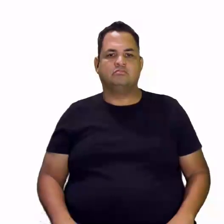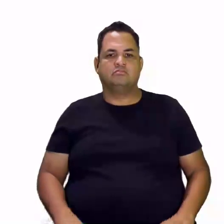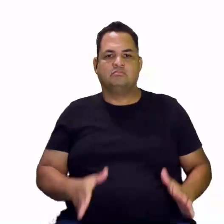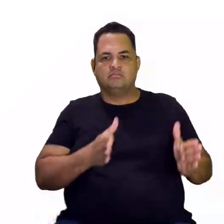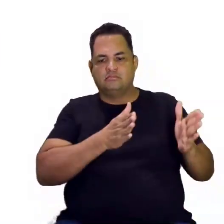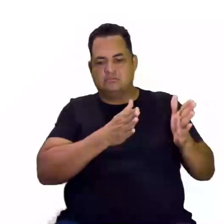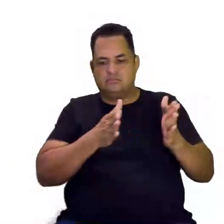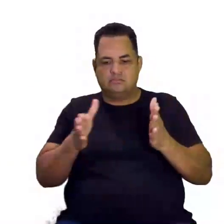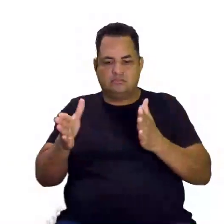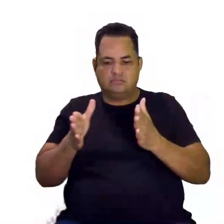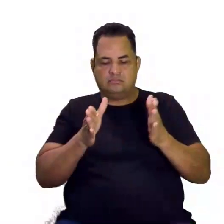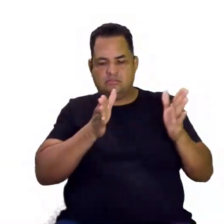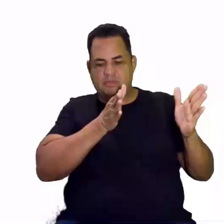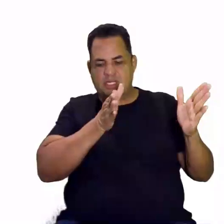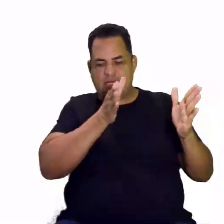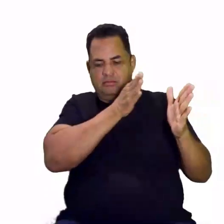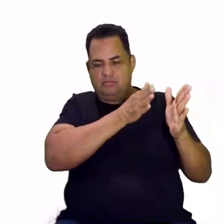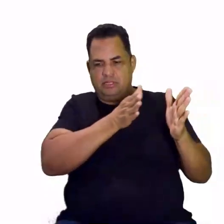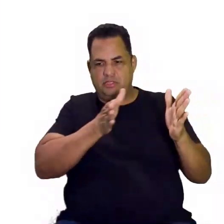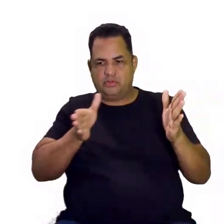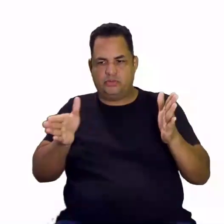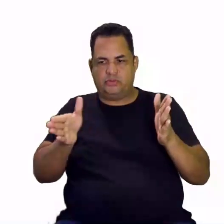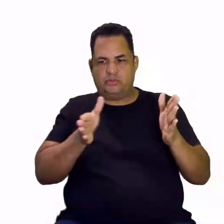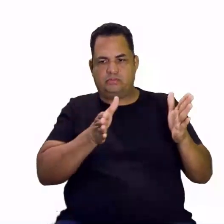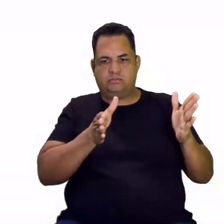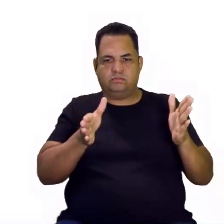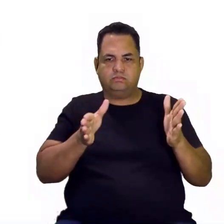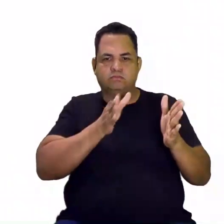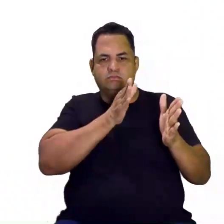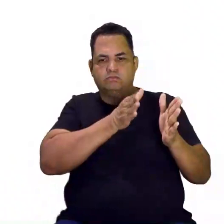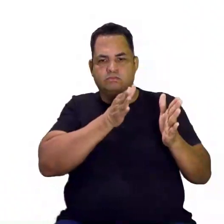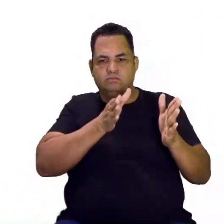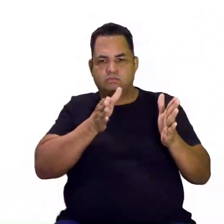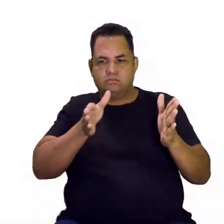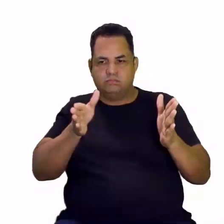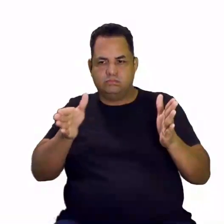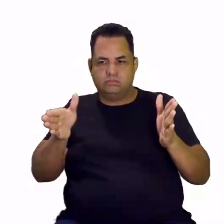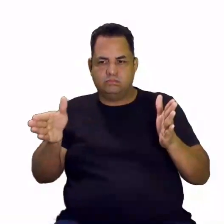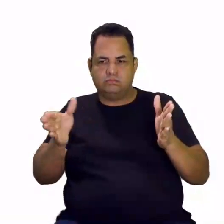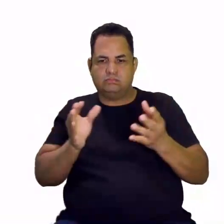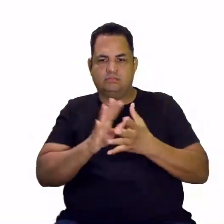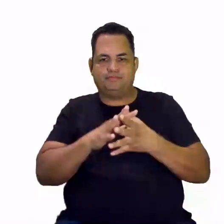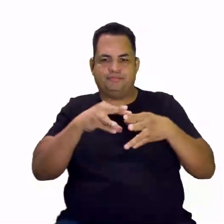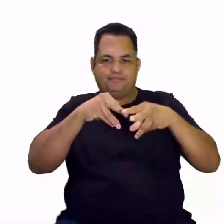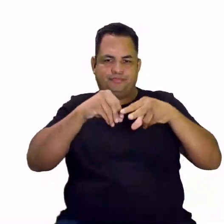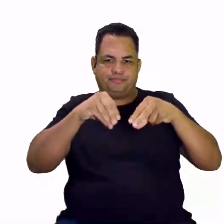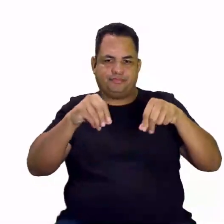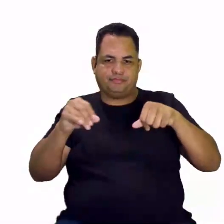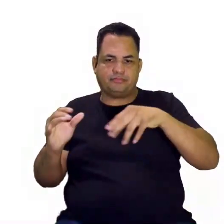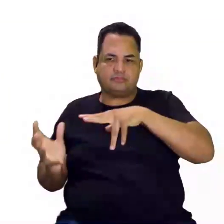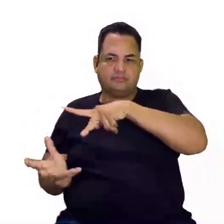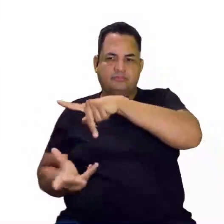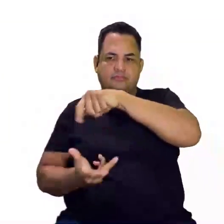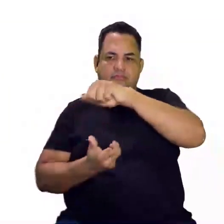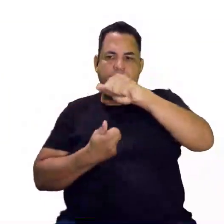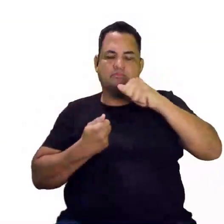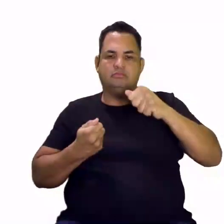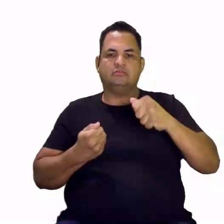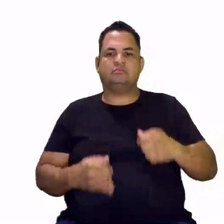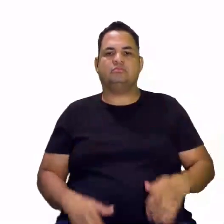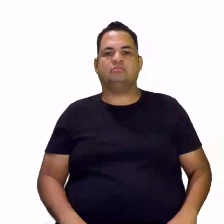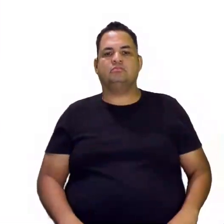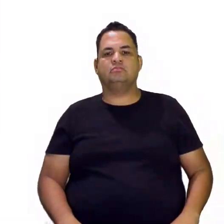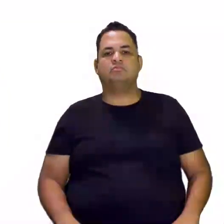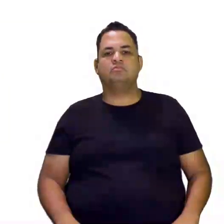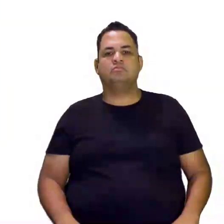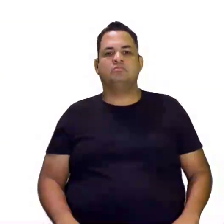tempo geológico. A gente poderia passar aqui um bom tempo falando sobre o tempo,